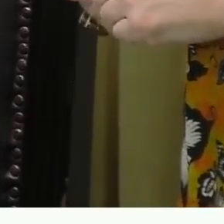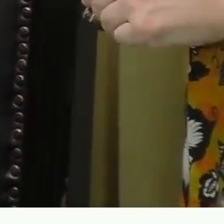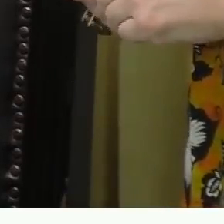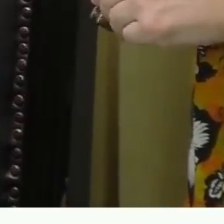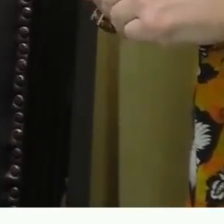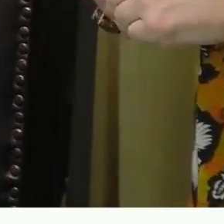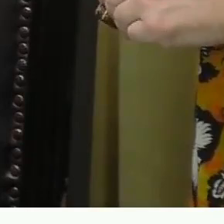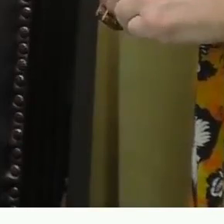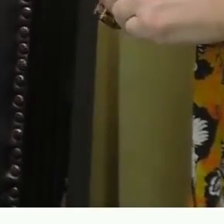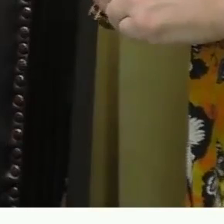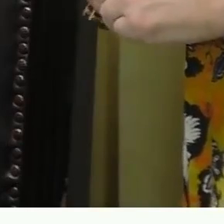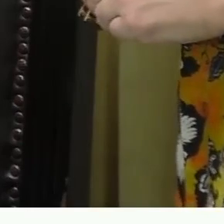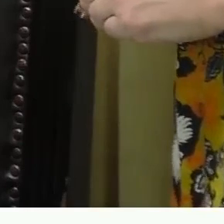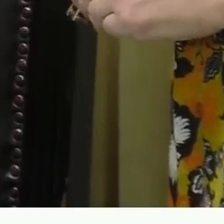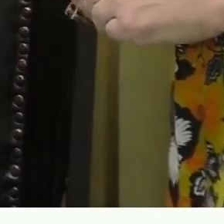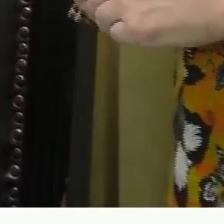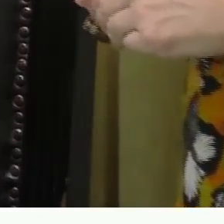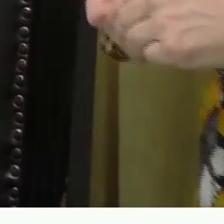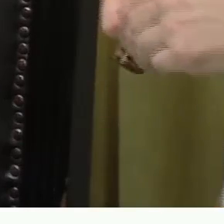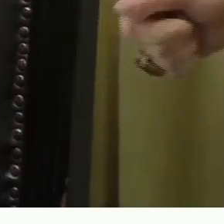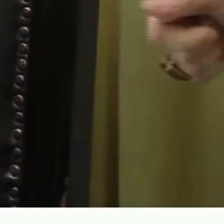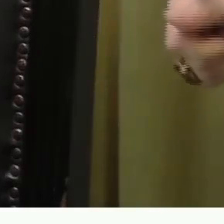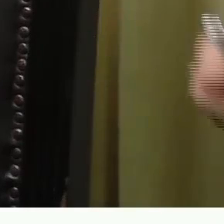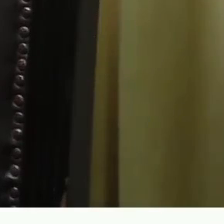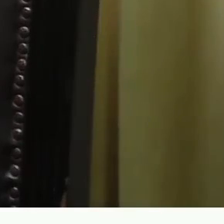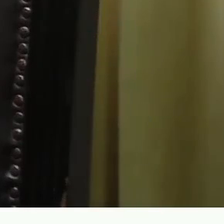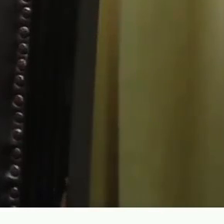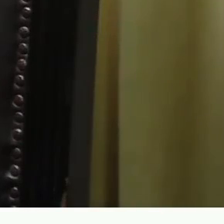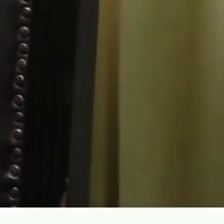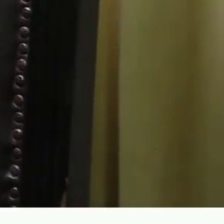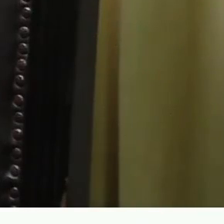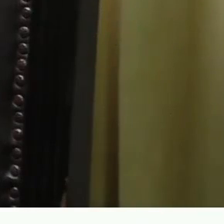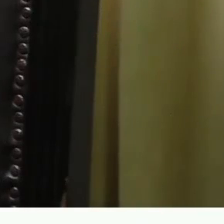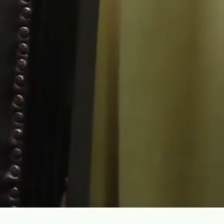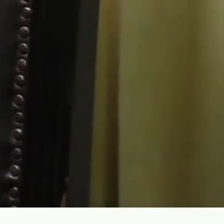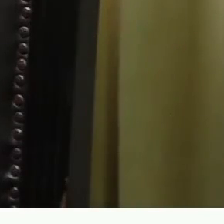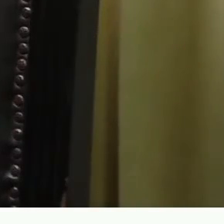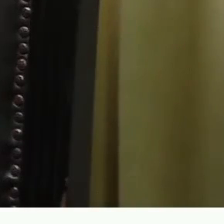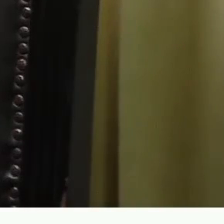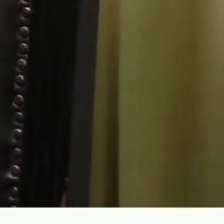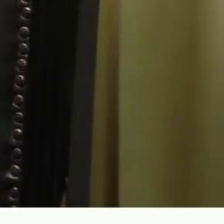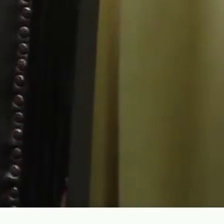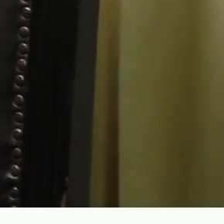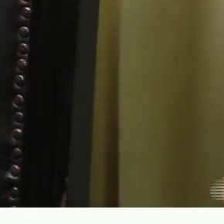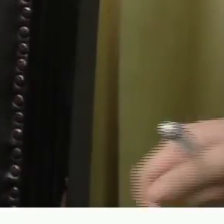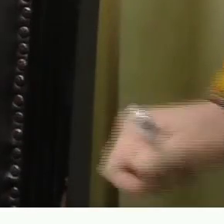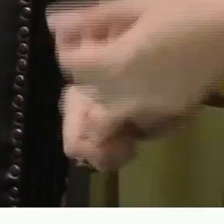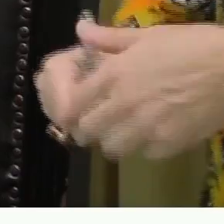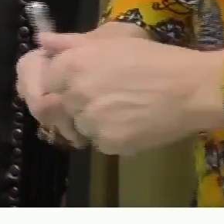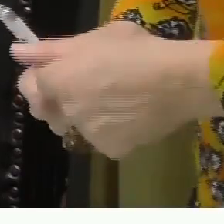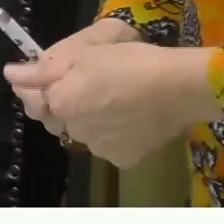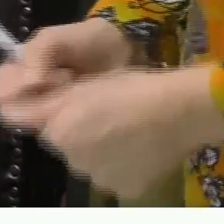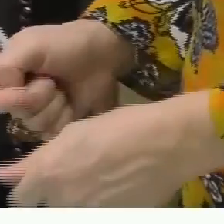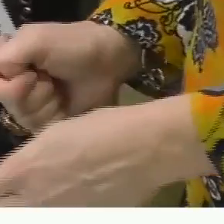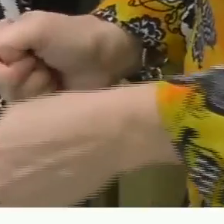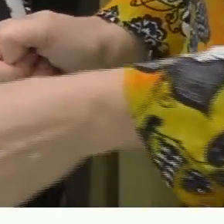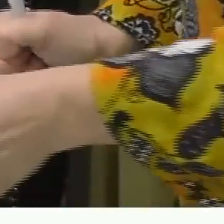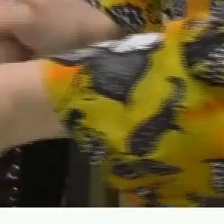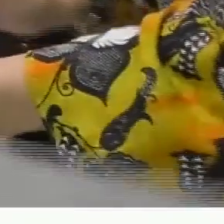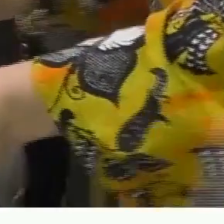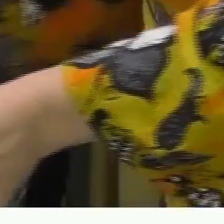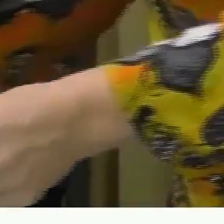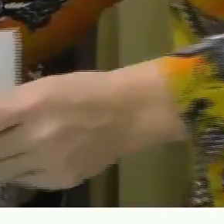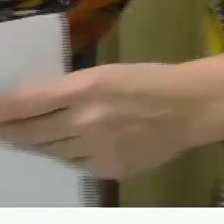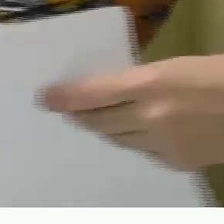lei de responsabilidade fiscal. No dia 25 de junho, reunião ordinária para a relatoria de projetos de lei relatados pelos senhores